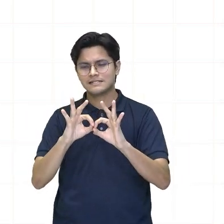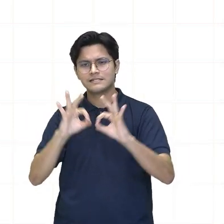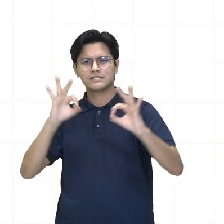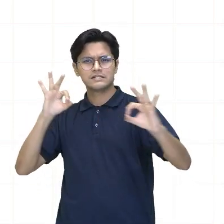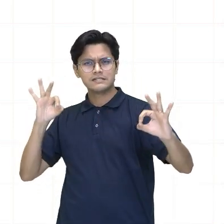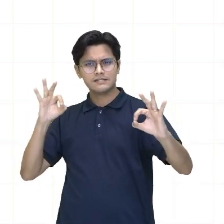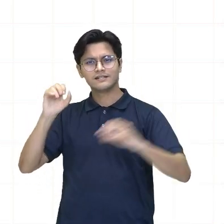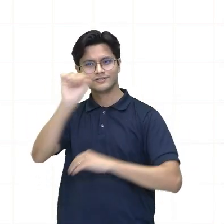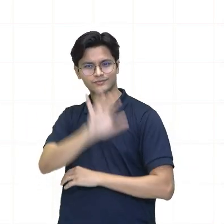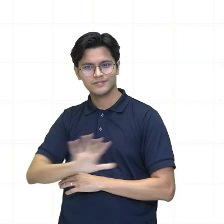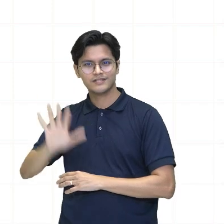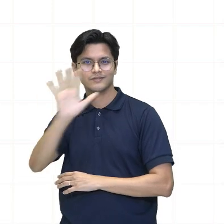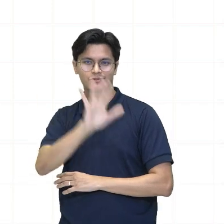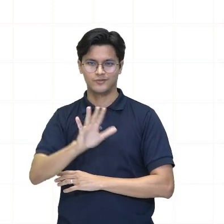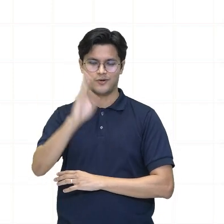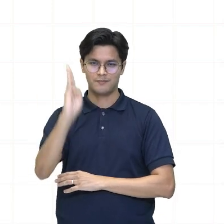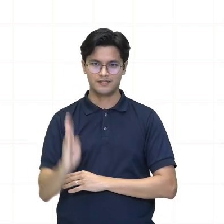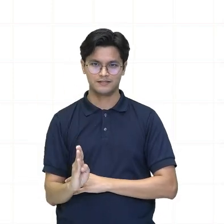território.